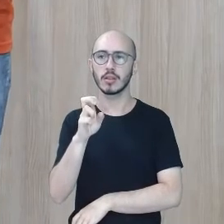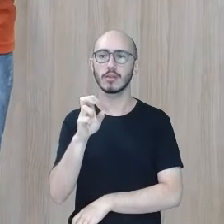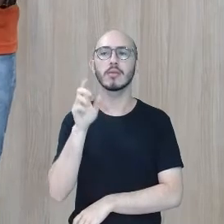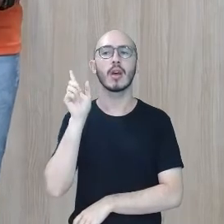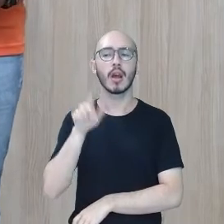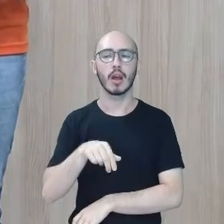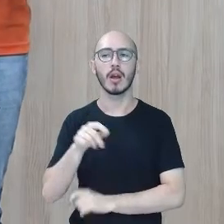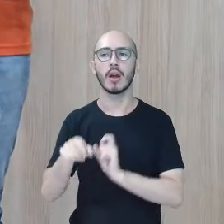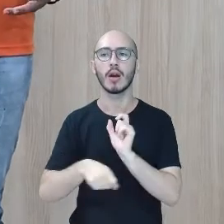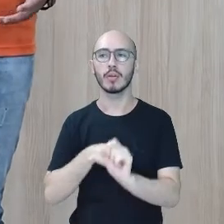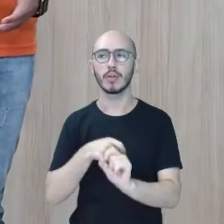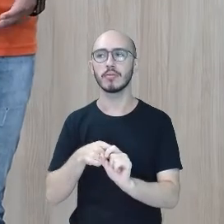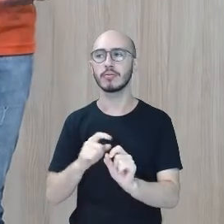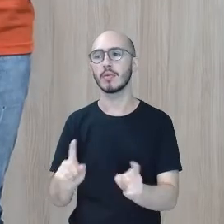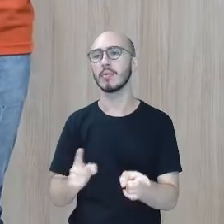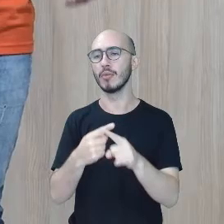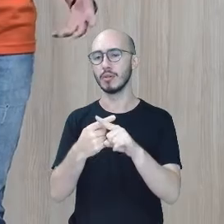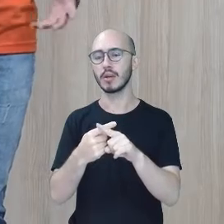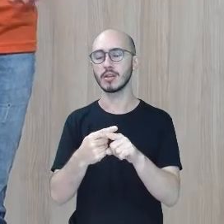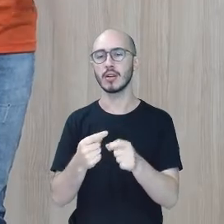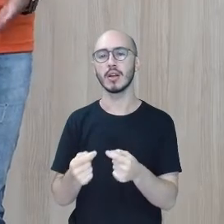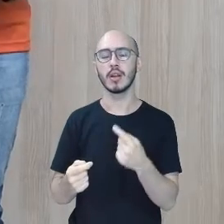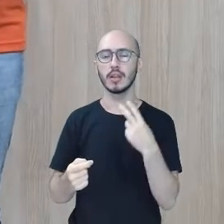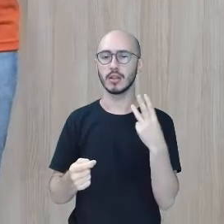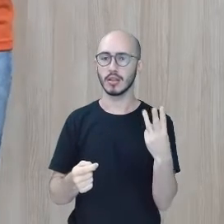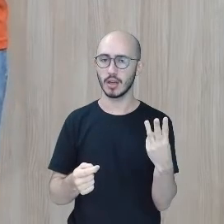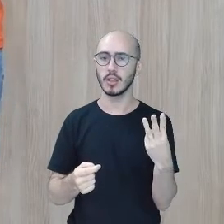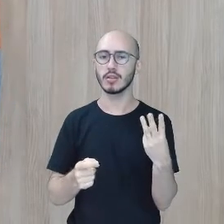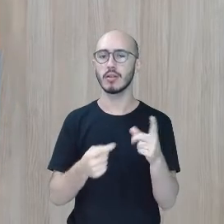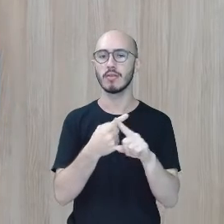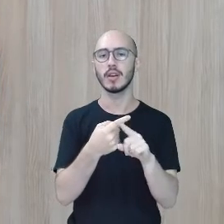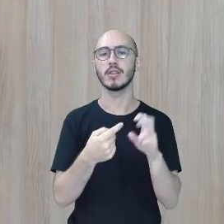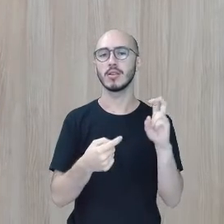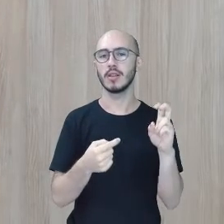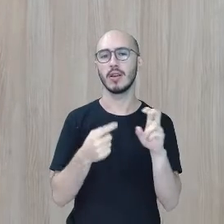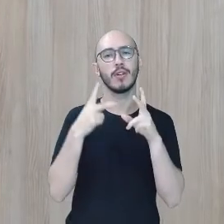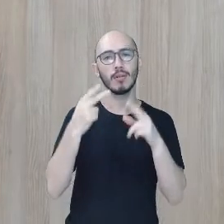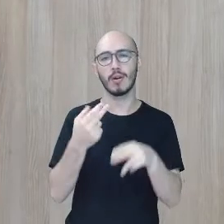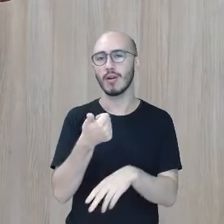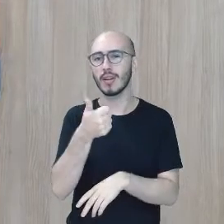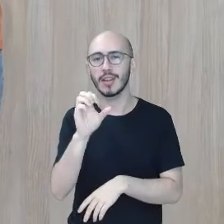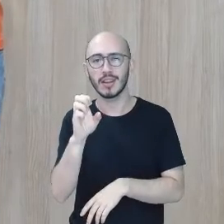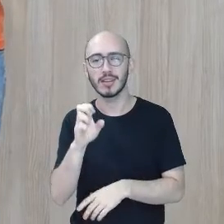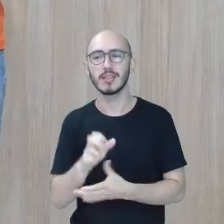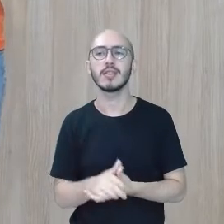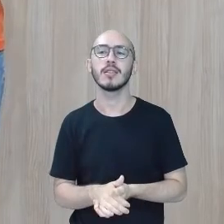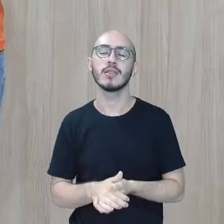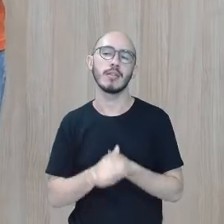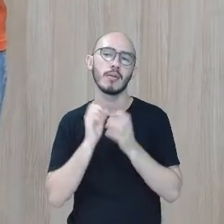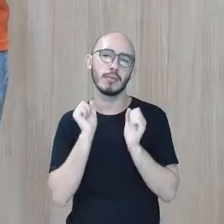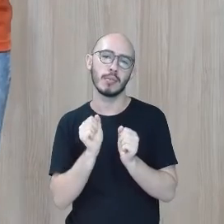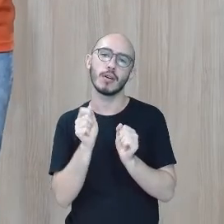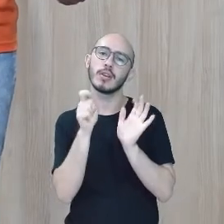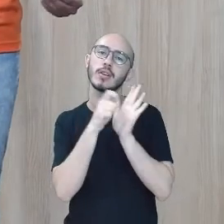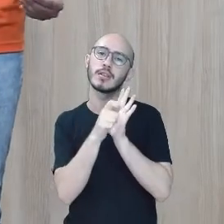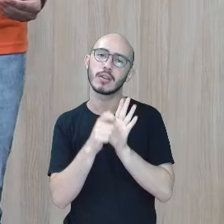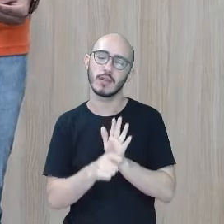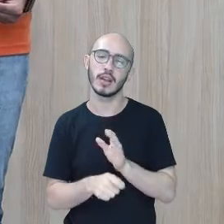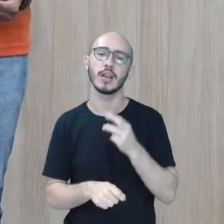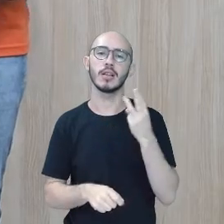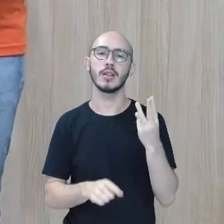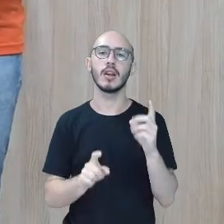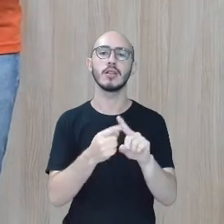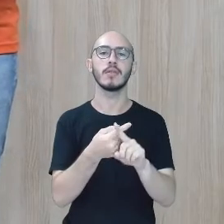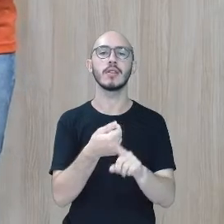produto, a multiplicação de 3 vezes 5. Então, eu posso escrever aí 3 vezes 5. Esse 3 e